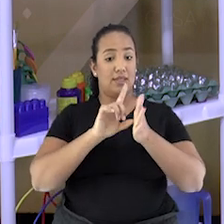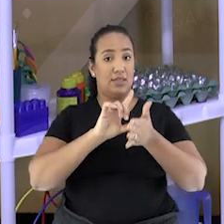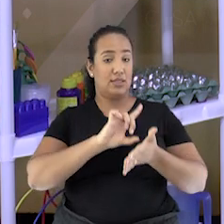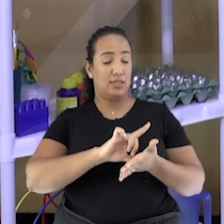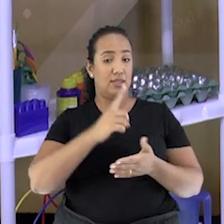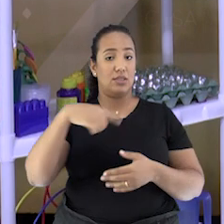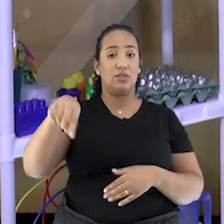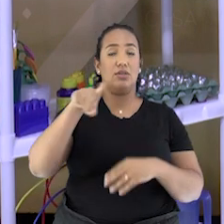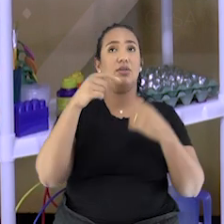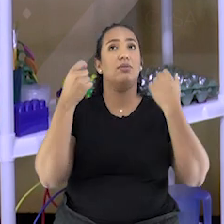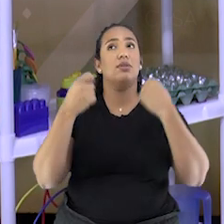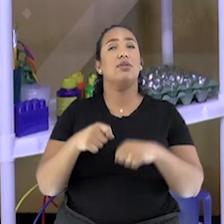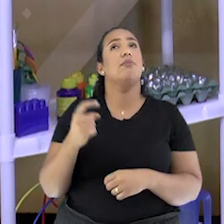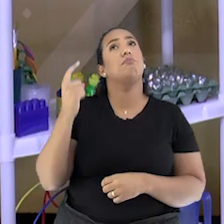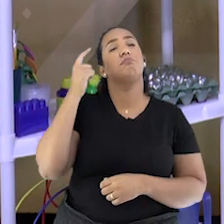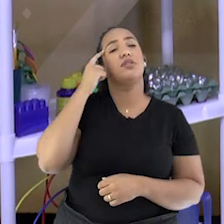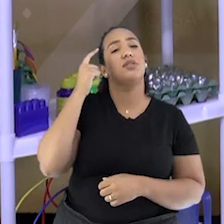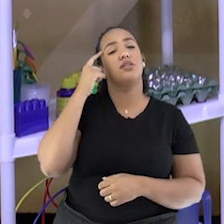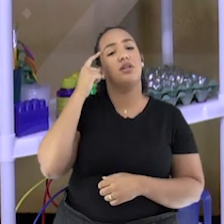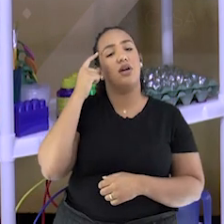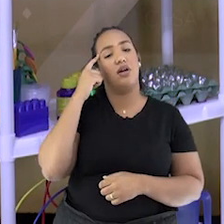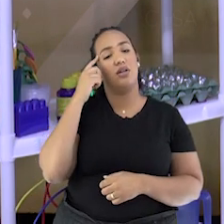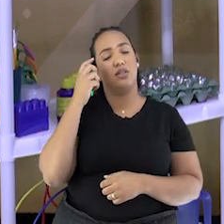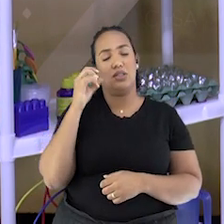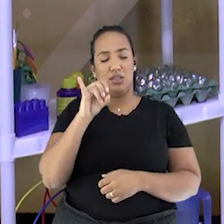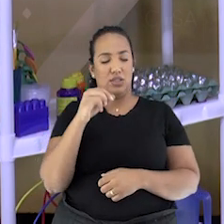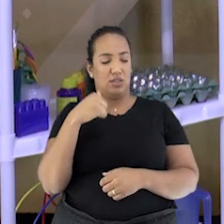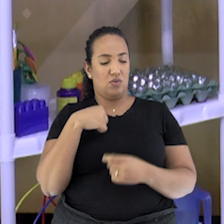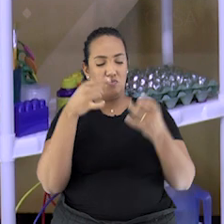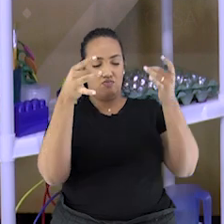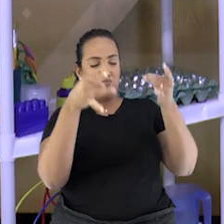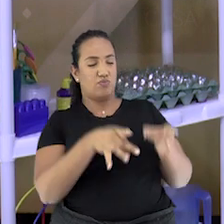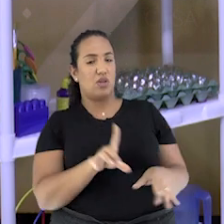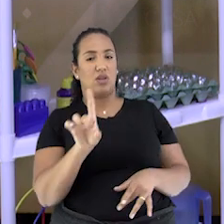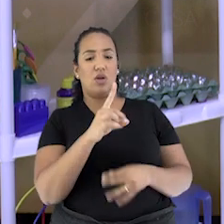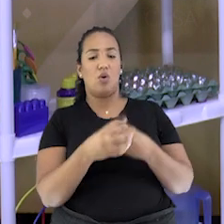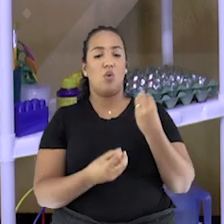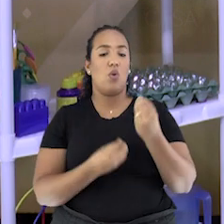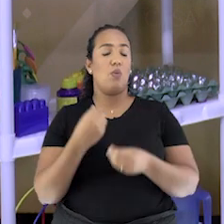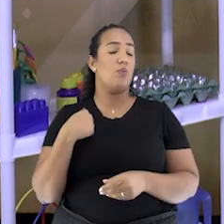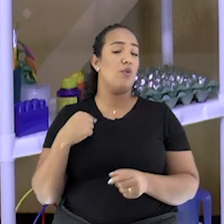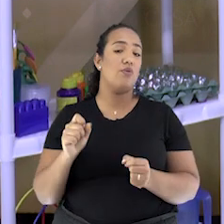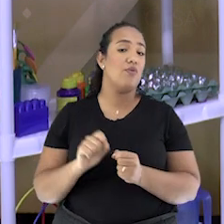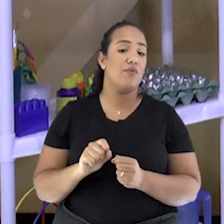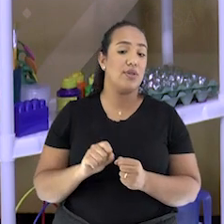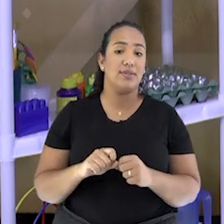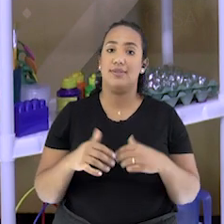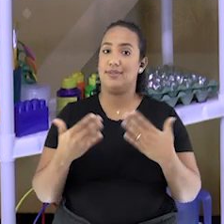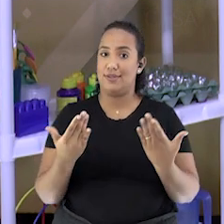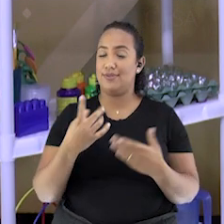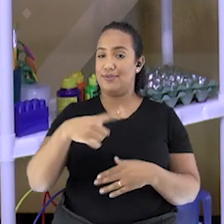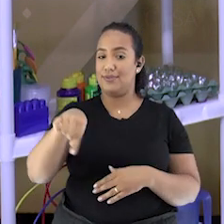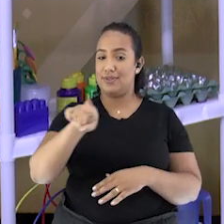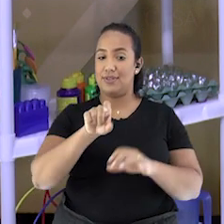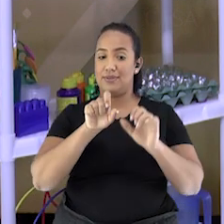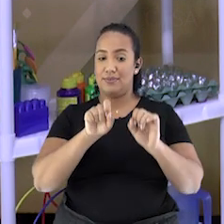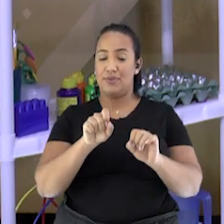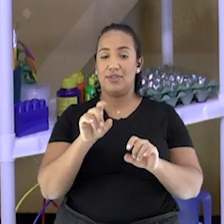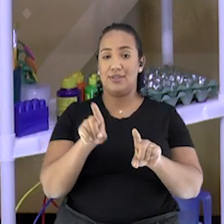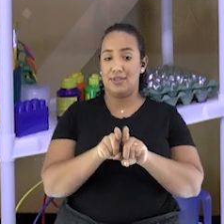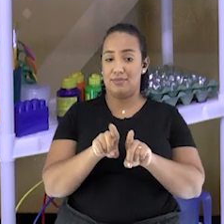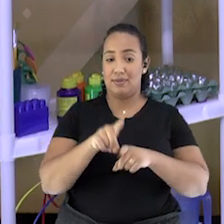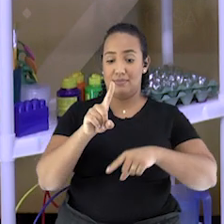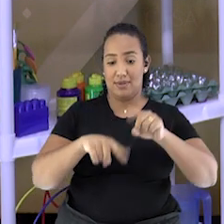descartá-los. Aliás, vocês fazendo isso, vocês podem ir separando alguns materiais que podem ser utilizados para a criação